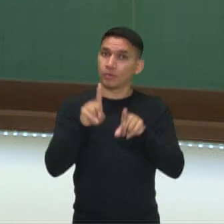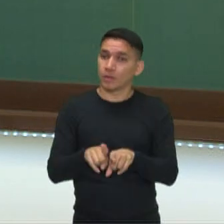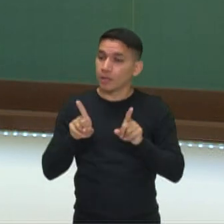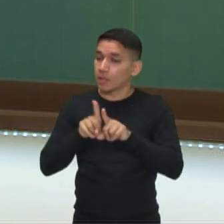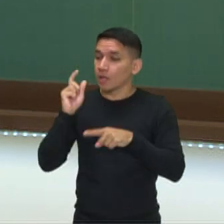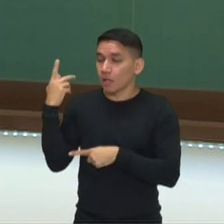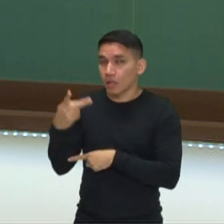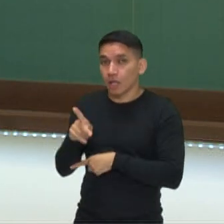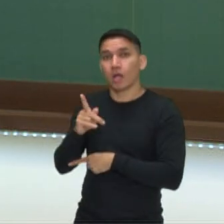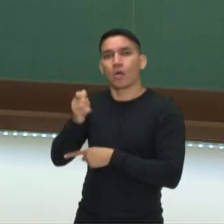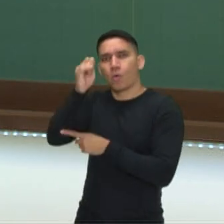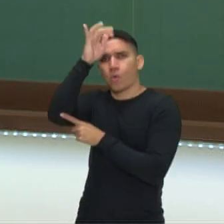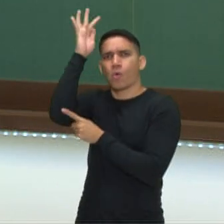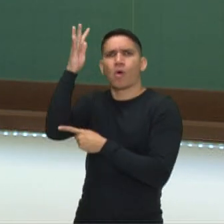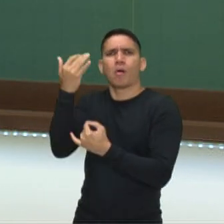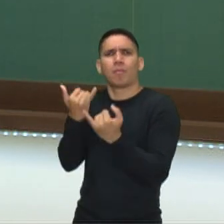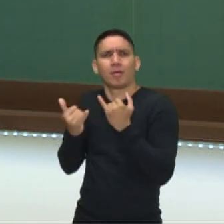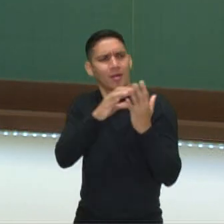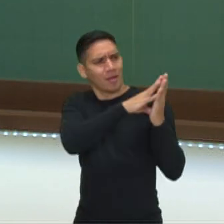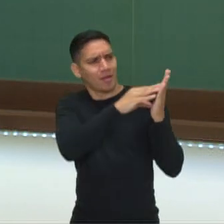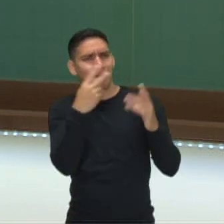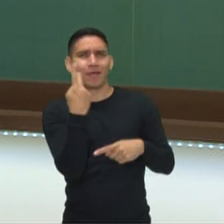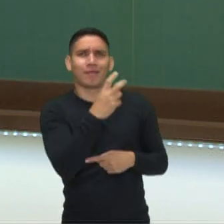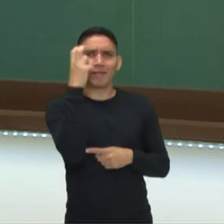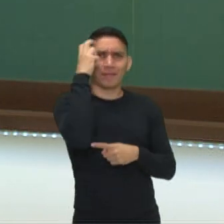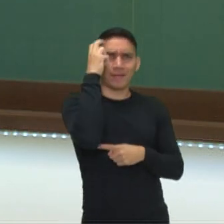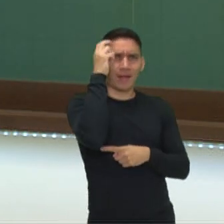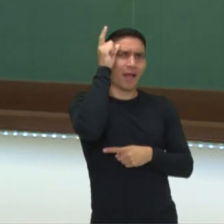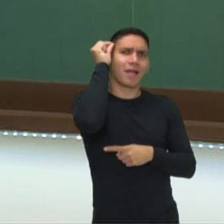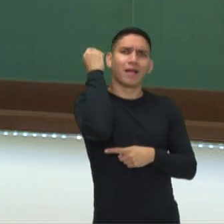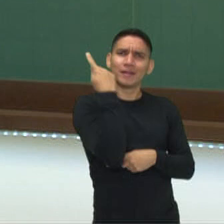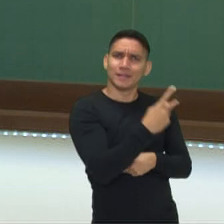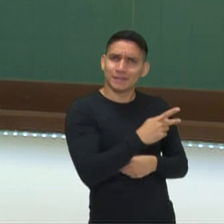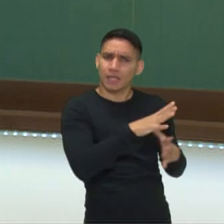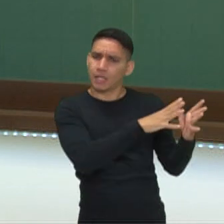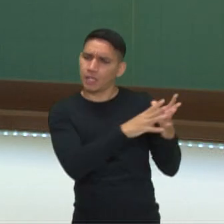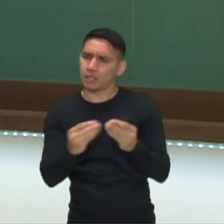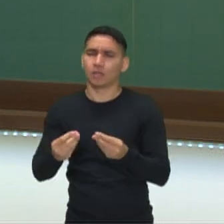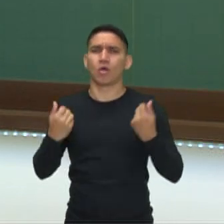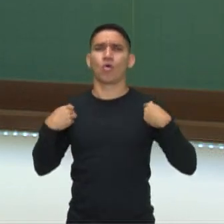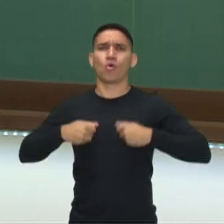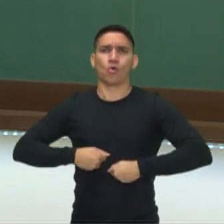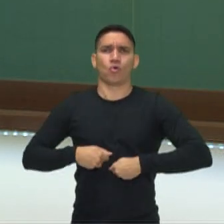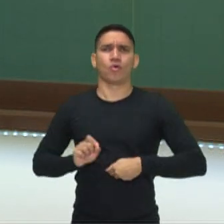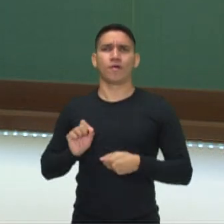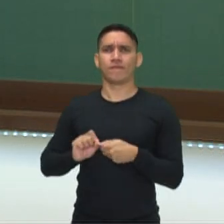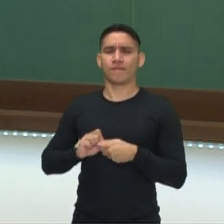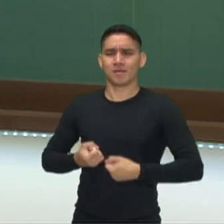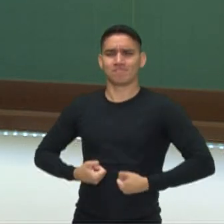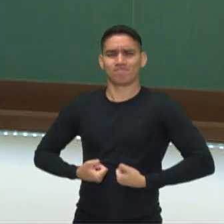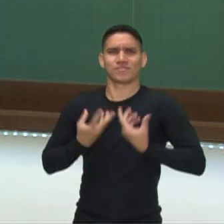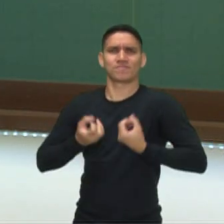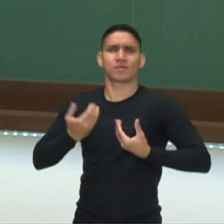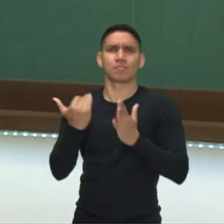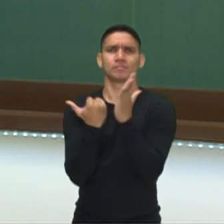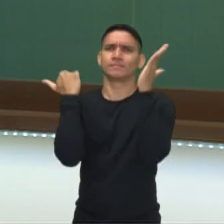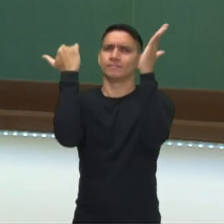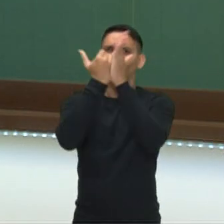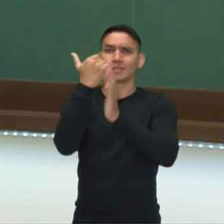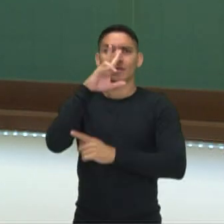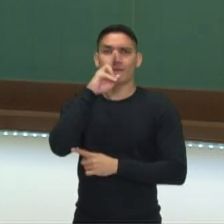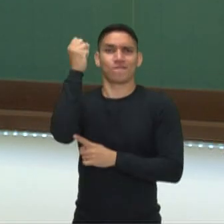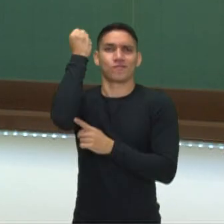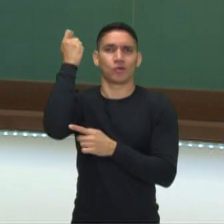expressivo, ele era quase um barroco do teatro grego. Então ele deu um upgrade no teatro, trazendo essa coisa da dramaticidade mais forte, trazendo esse